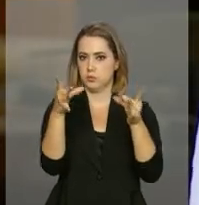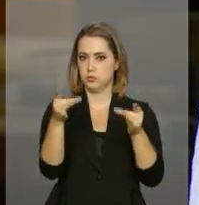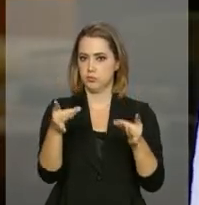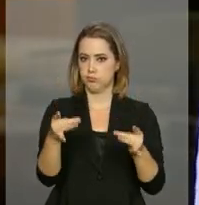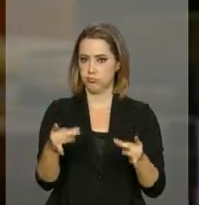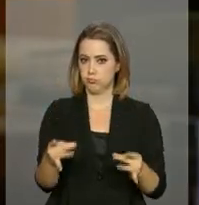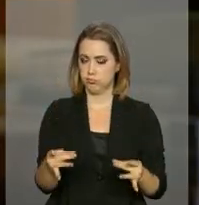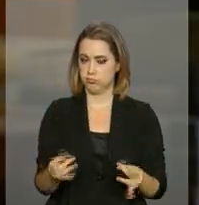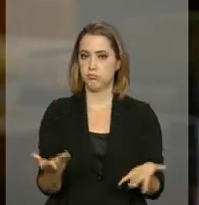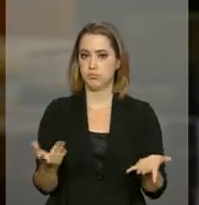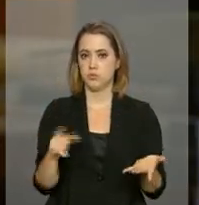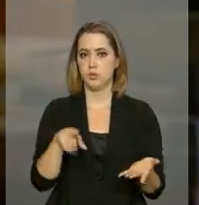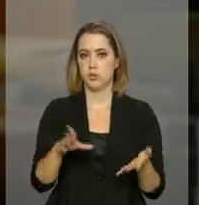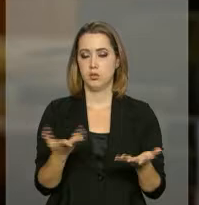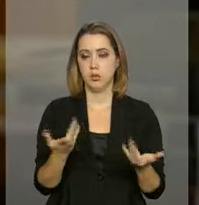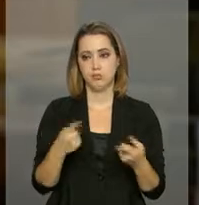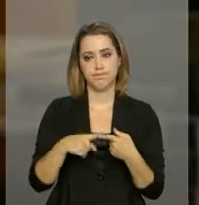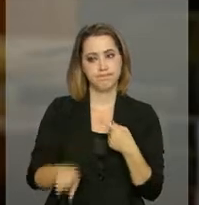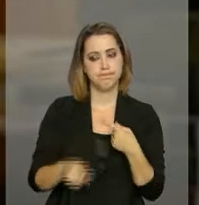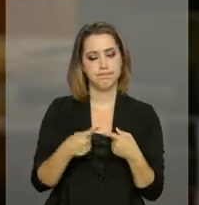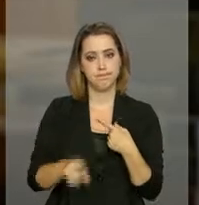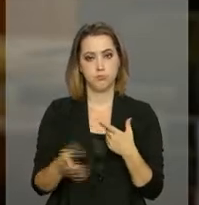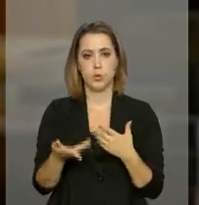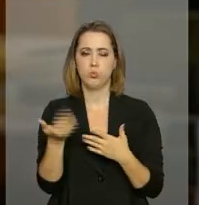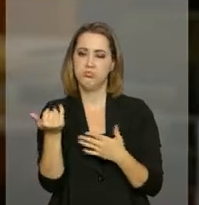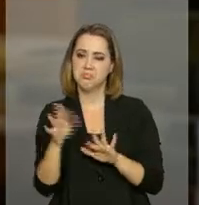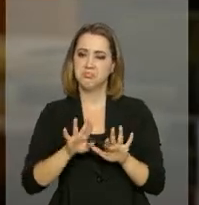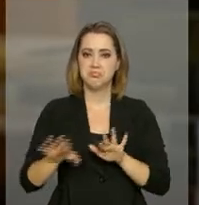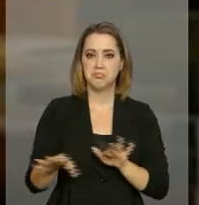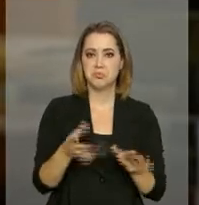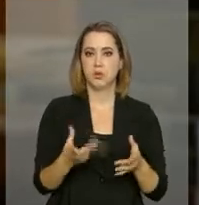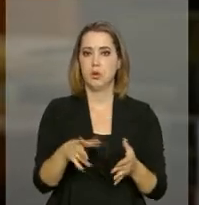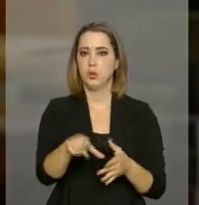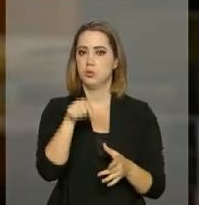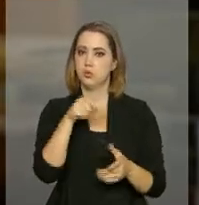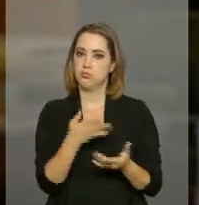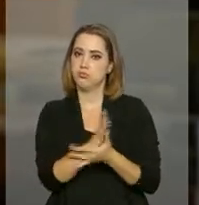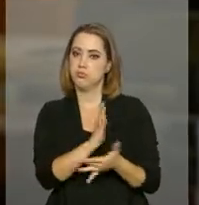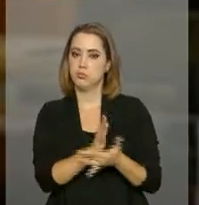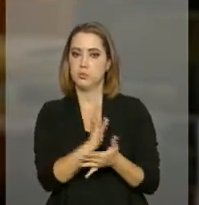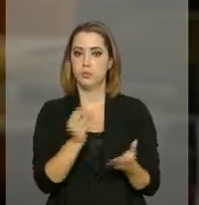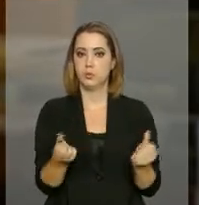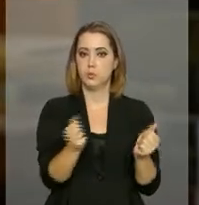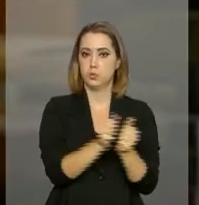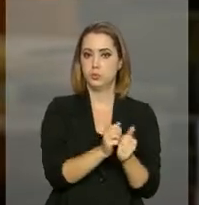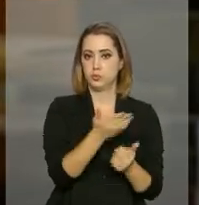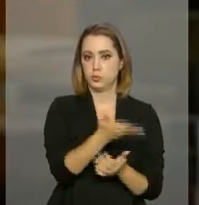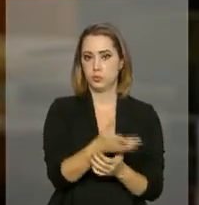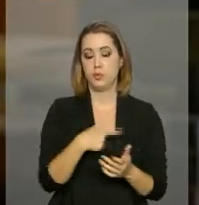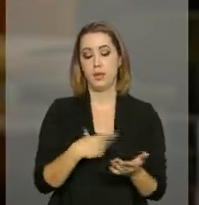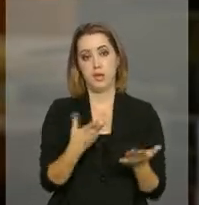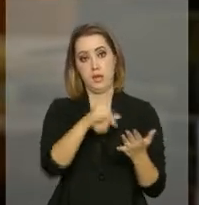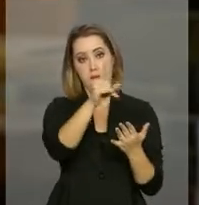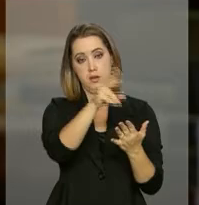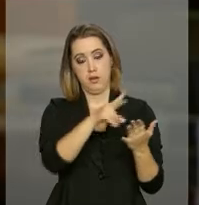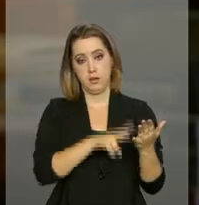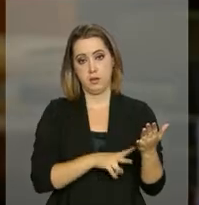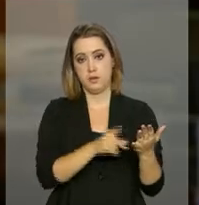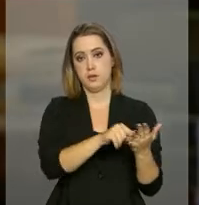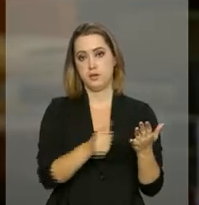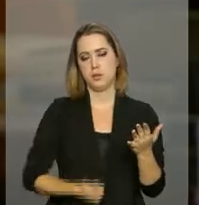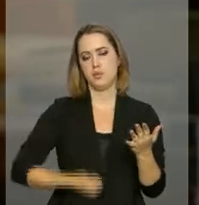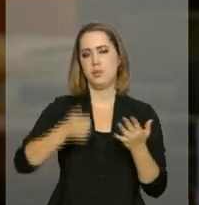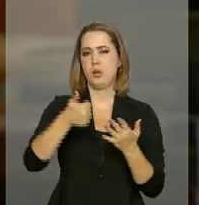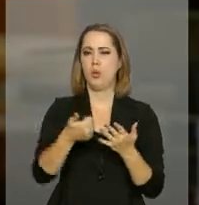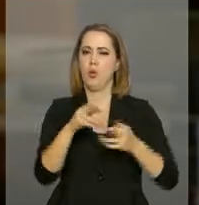destaques que foram rejeitados o ministro da educação mendonça filho disse que esse texto ele dá mais flexibilização para o